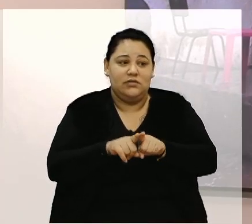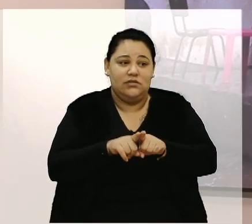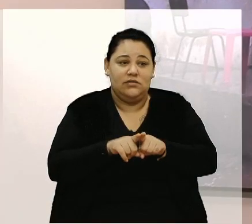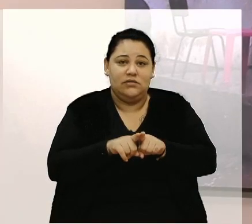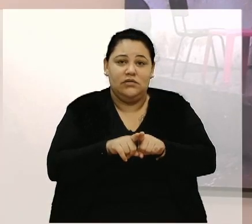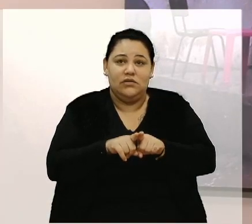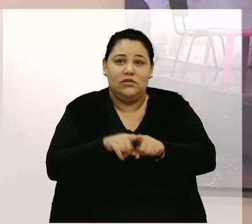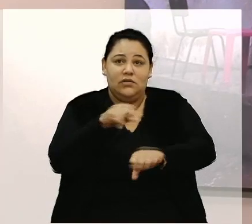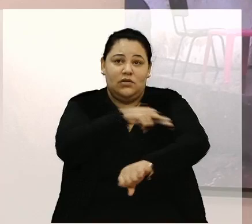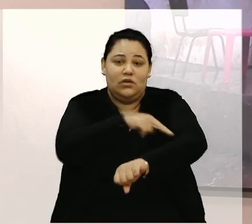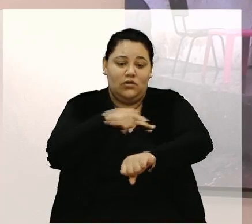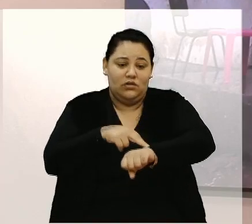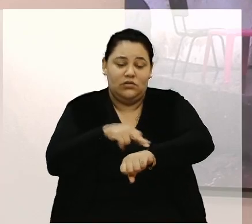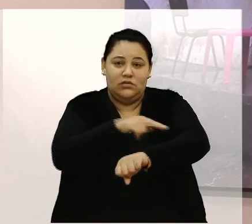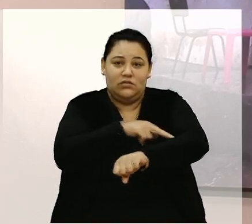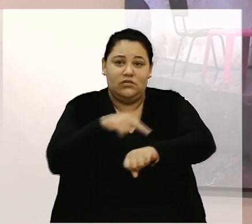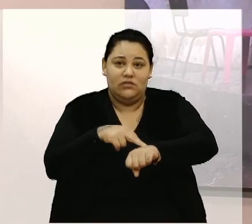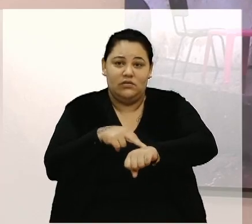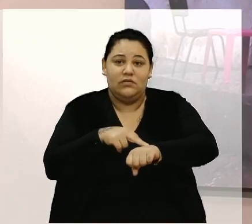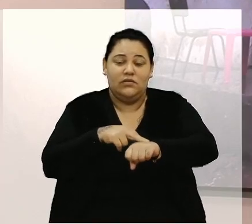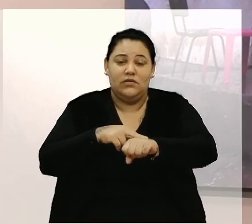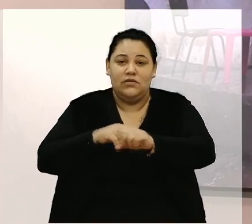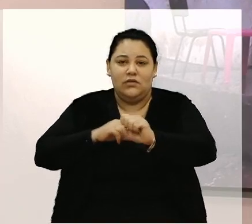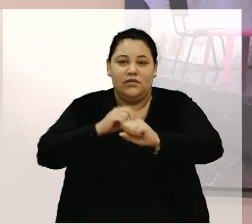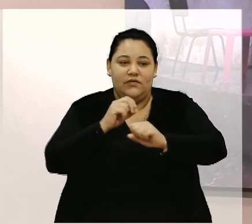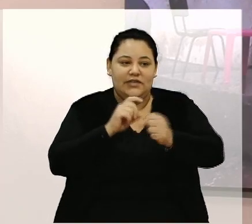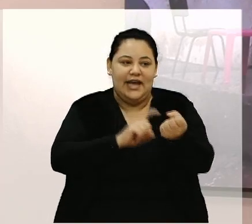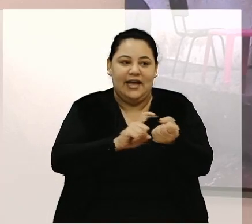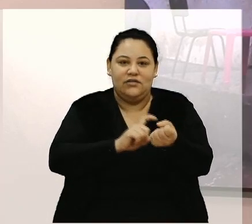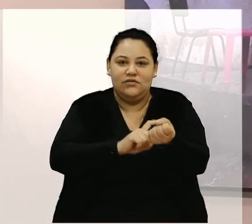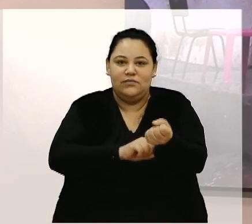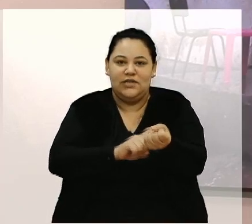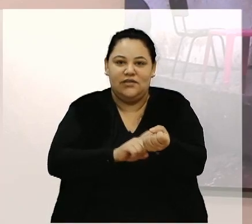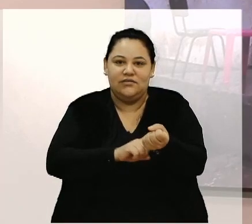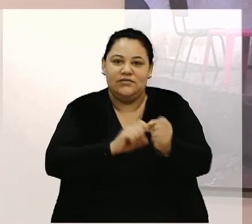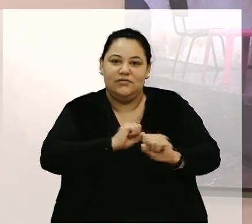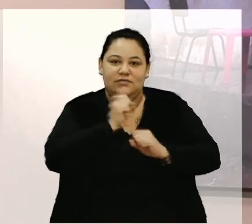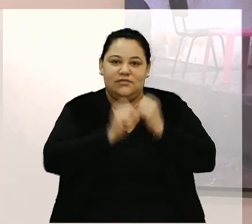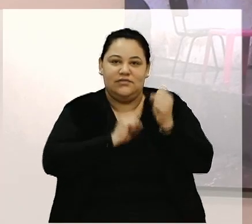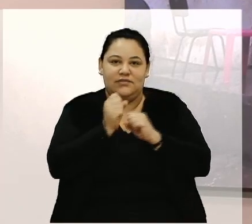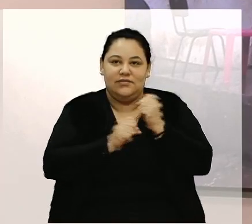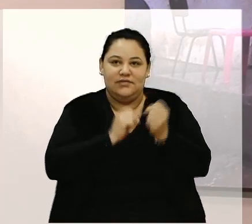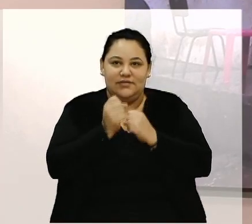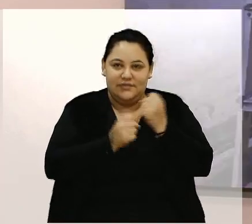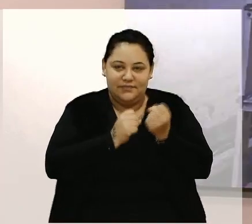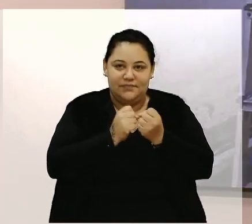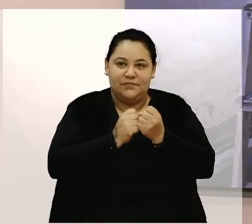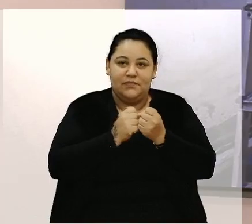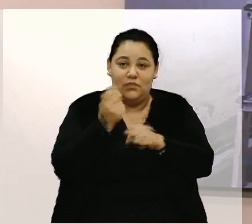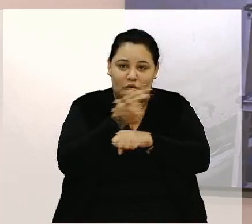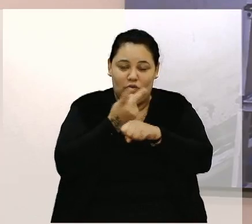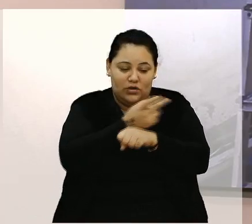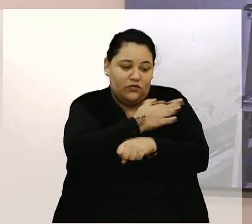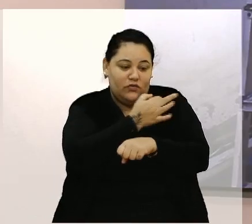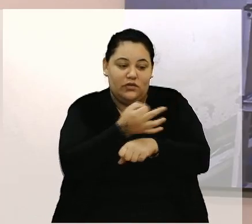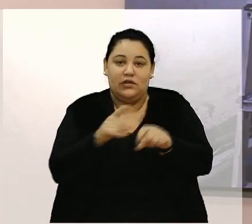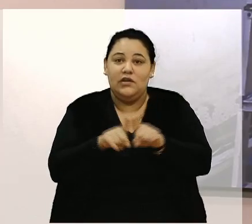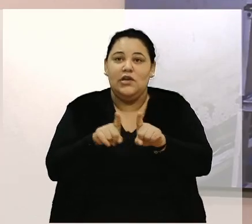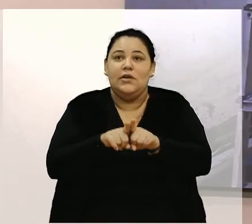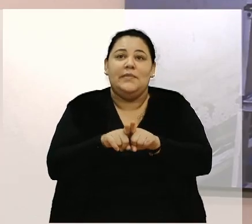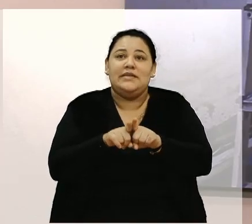de uma forma desesperada procurando voluntários para que ajudassem na limpeza do postinho, que eles estavam atendendo na parte de cima e a parte de